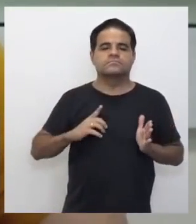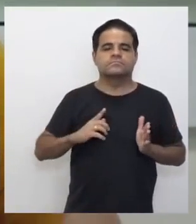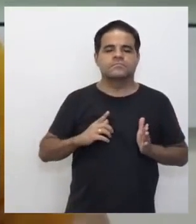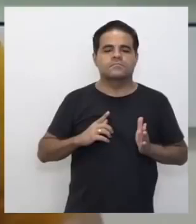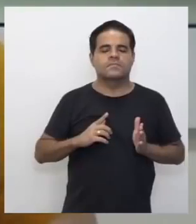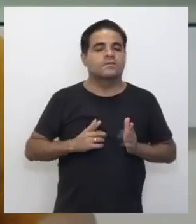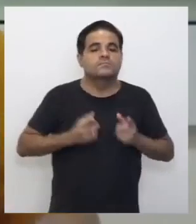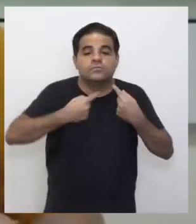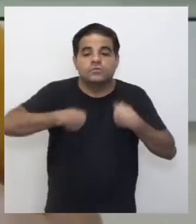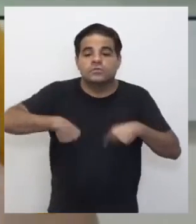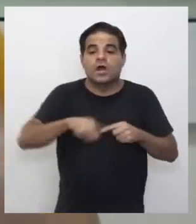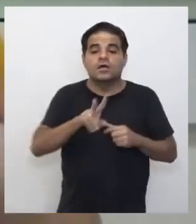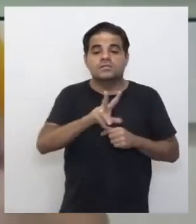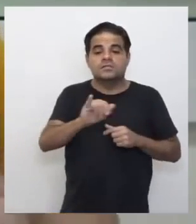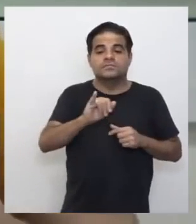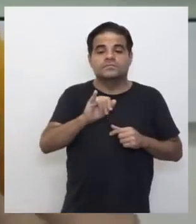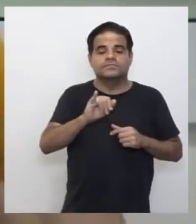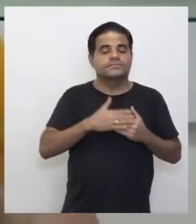a gente vai